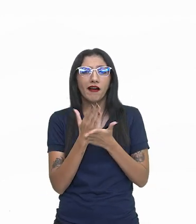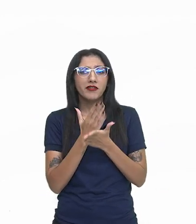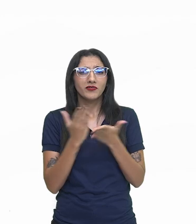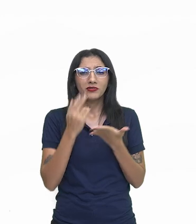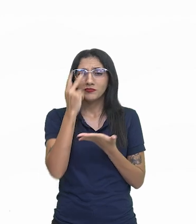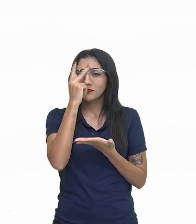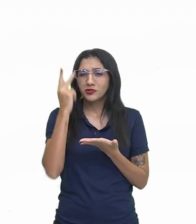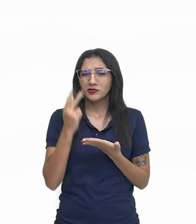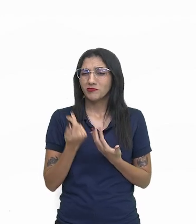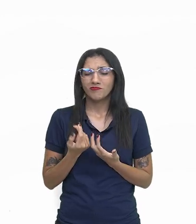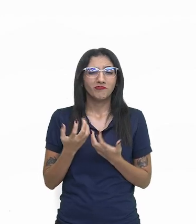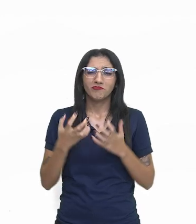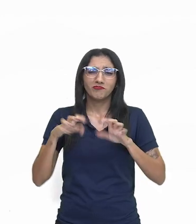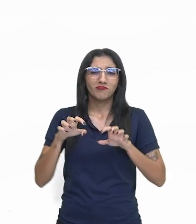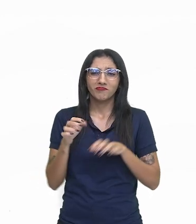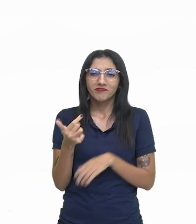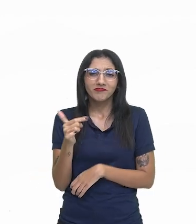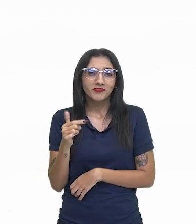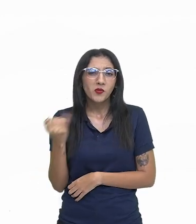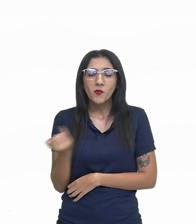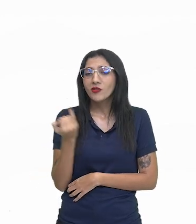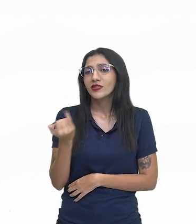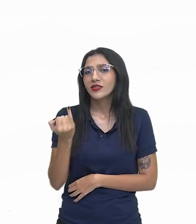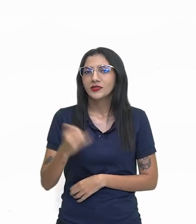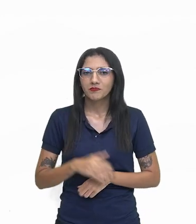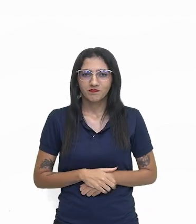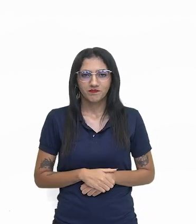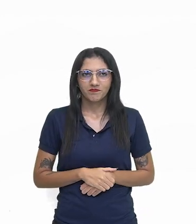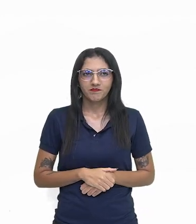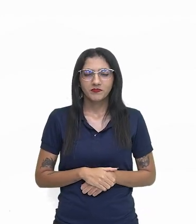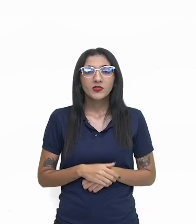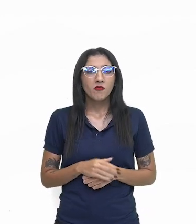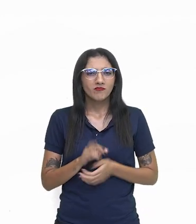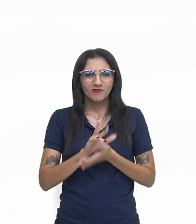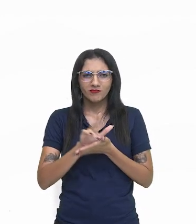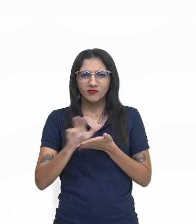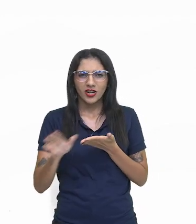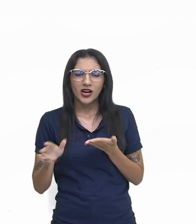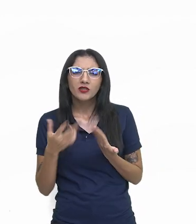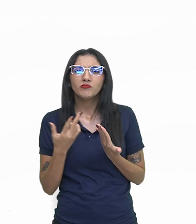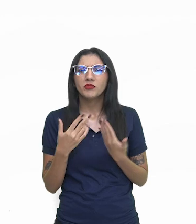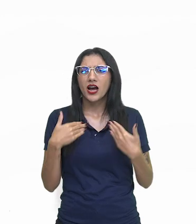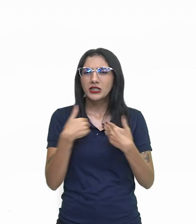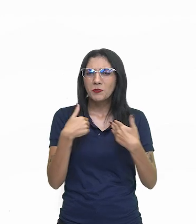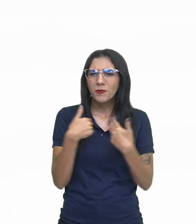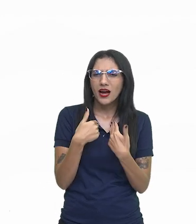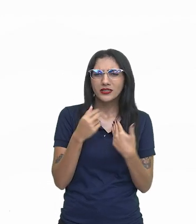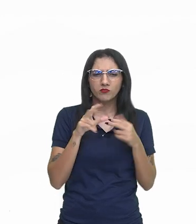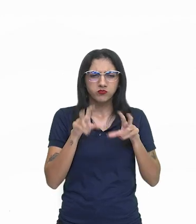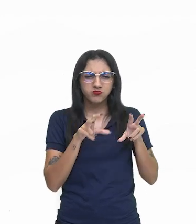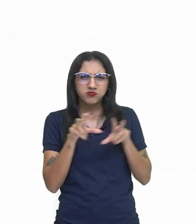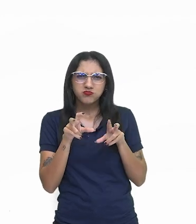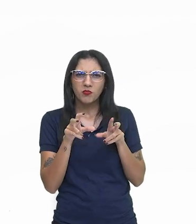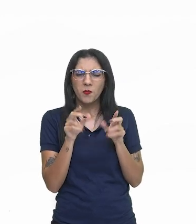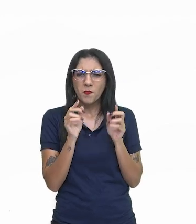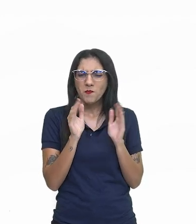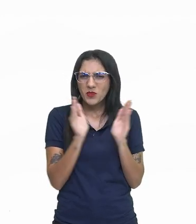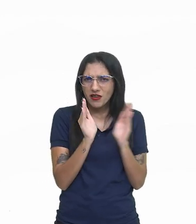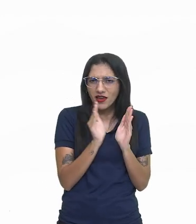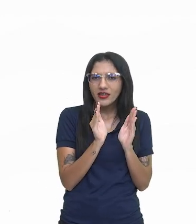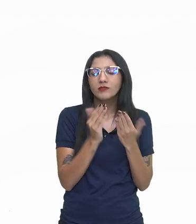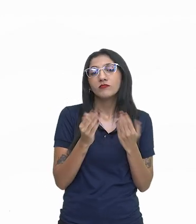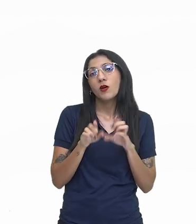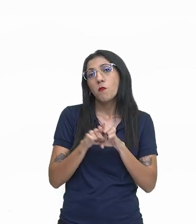vezes subestimado. Enquanto muitos animais têm nádegas relativamente pequenas e discretas,